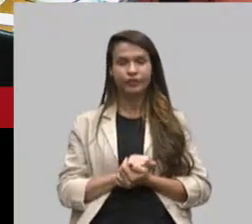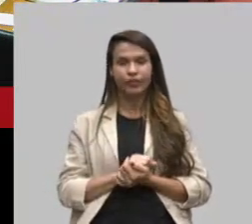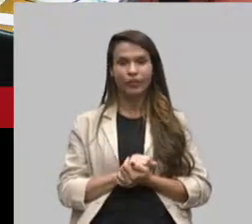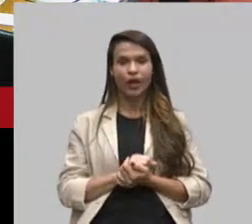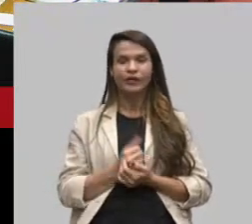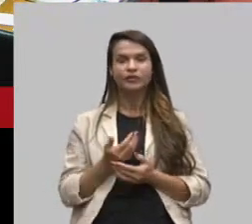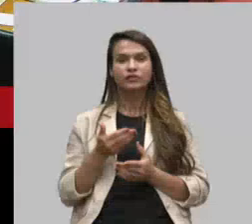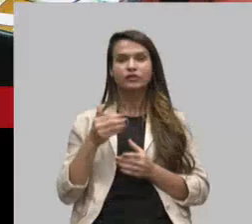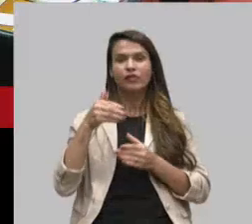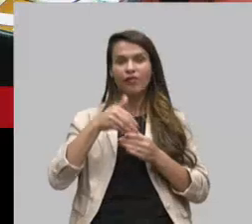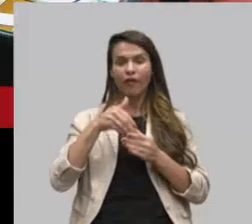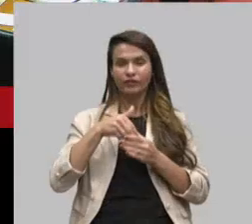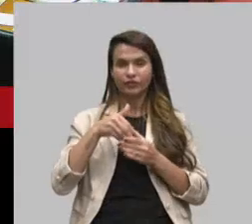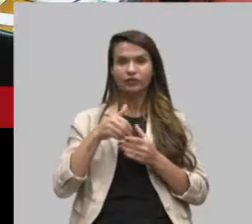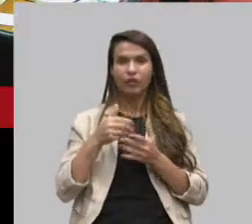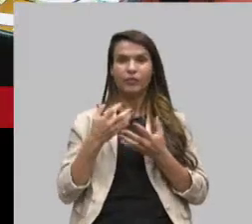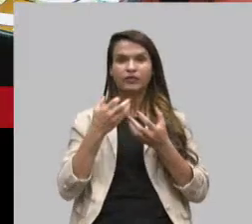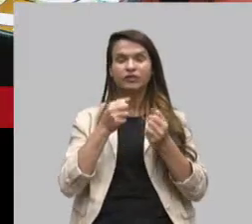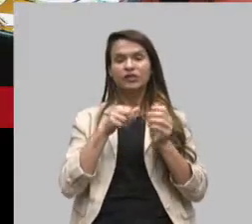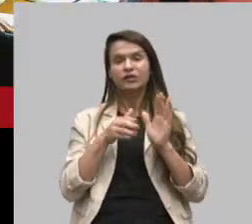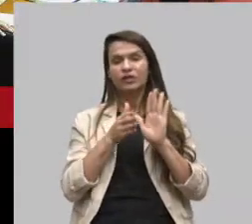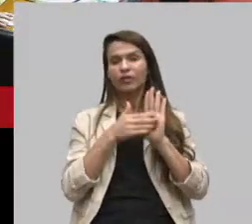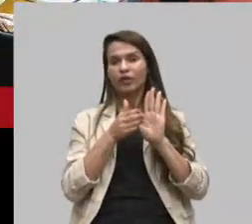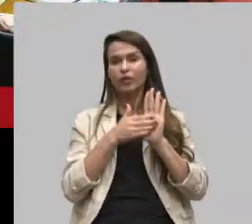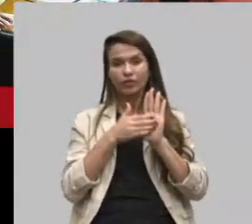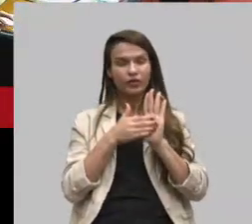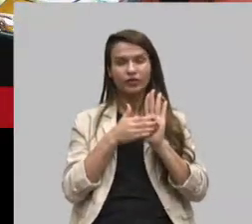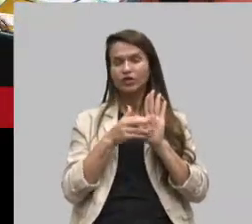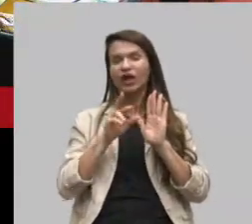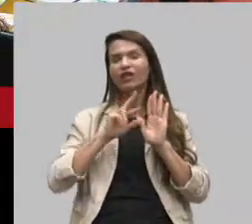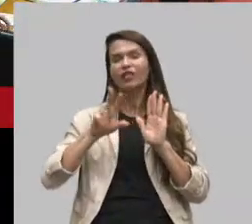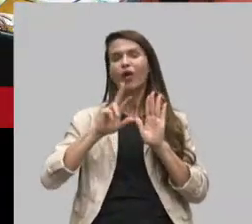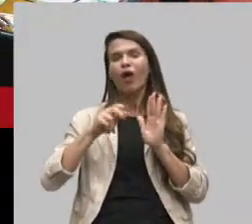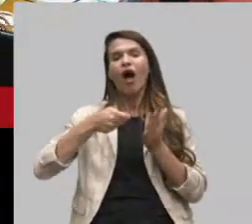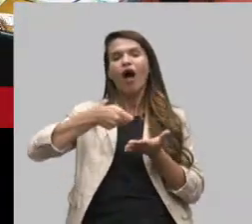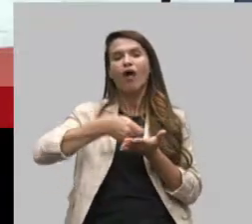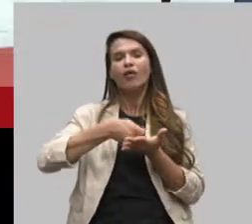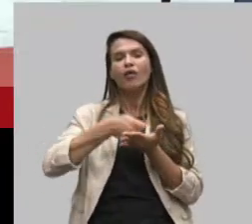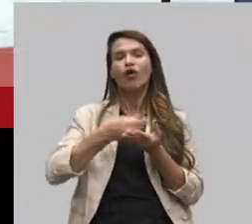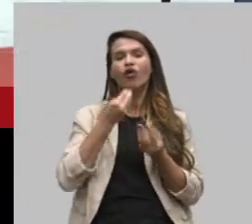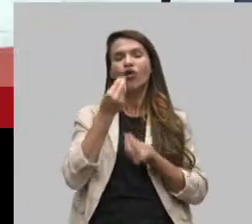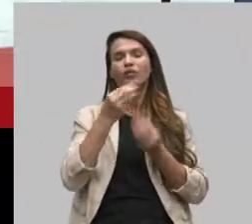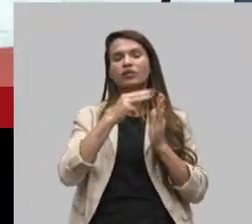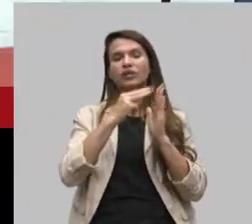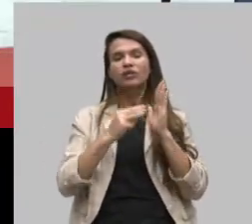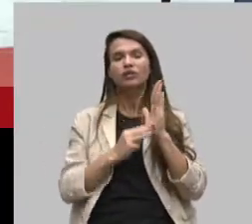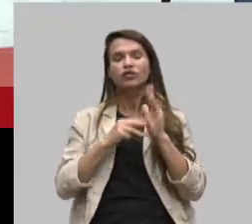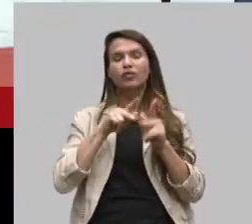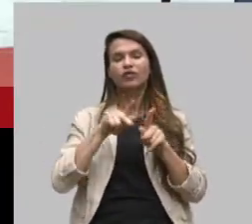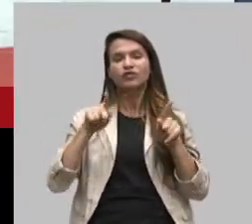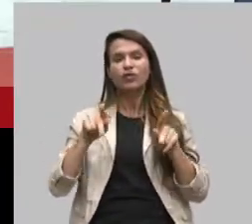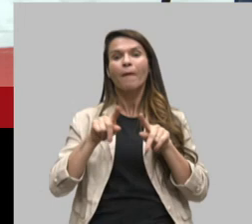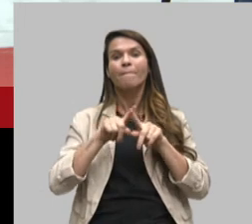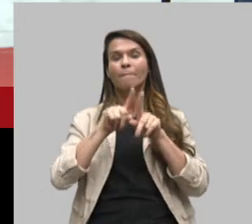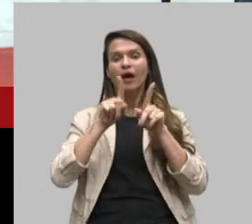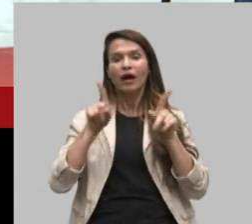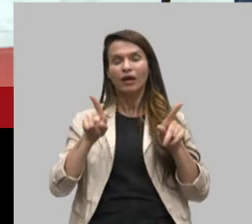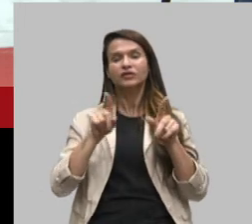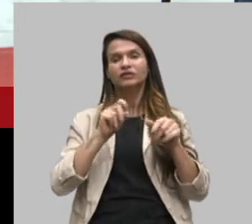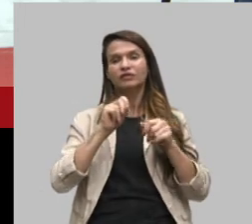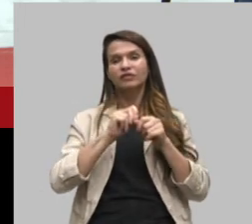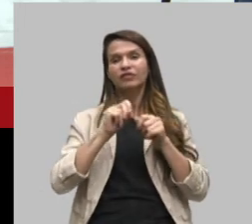favor dessa proposta porque eu acho que não fala necessariamente de obrigar como que vai ser a metodologia do professor mas vai estar fazendo a a